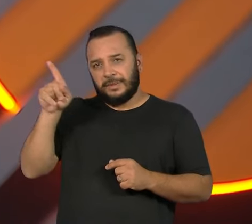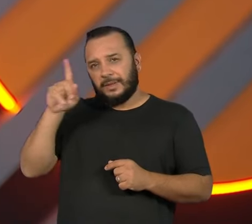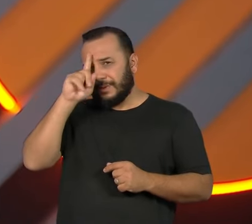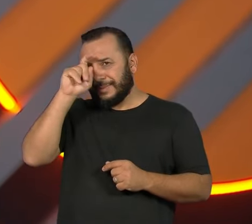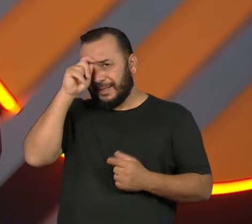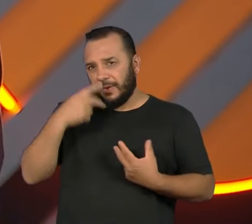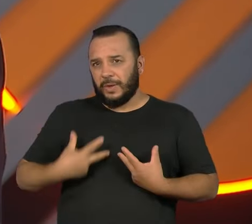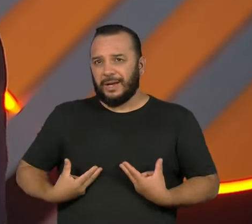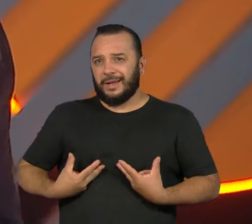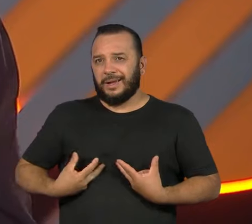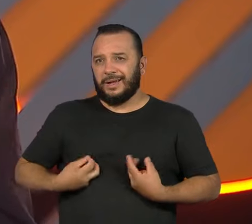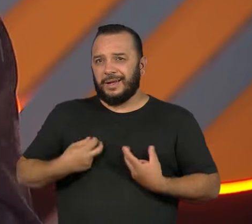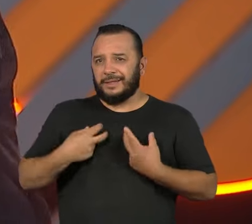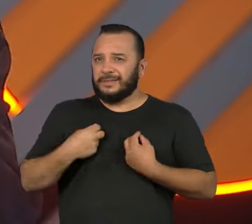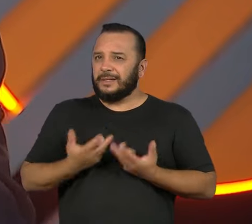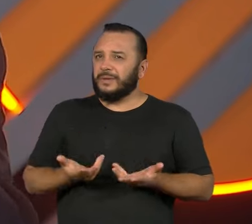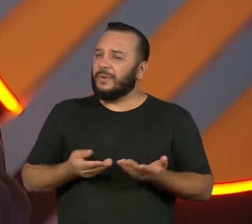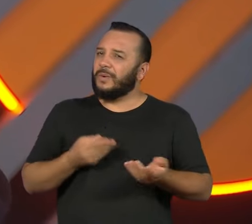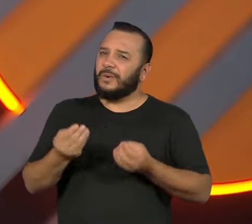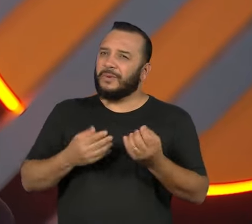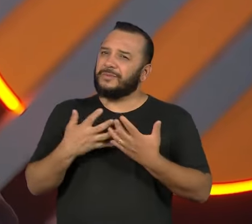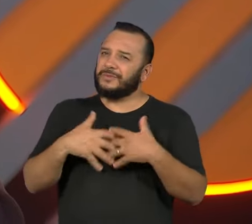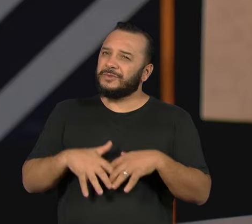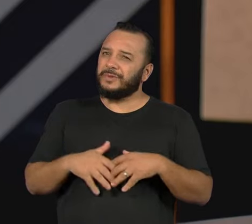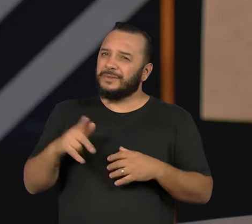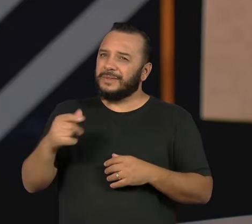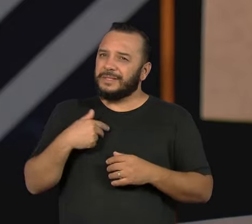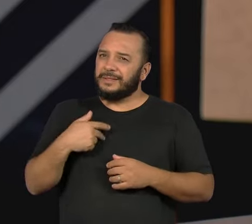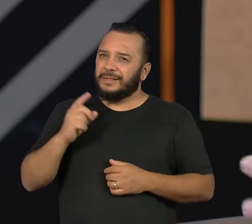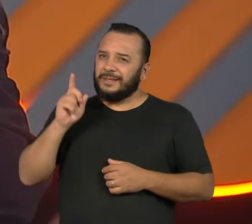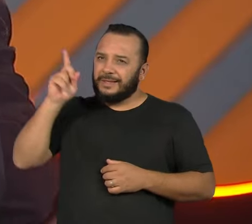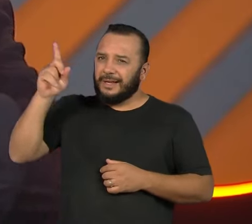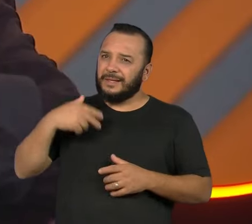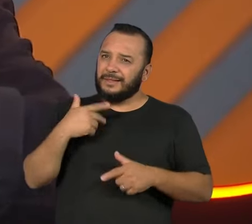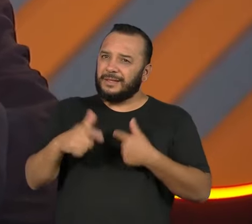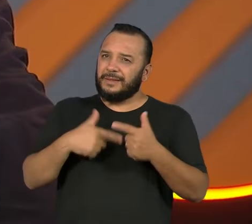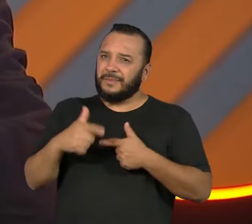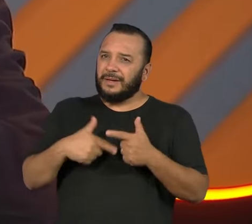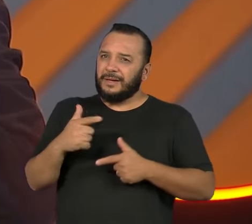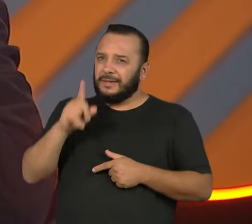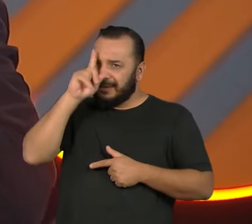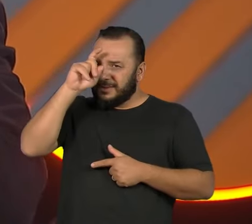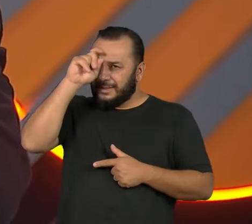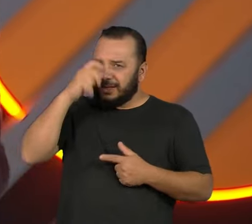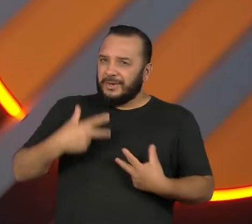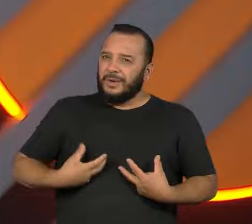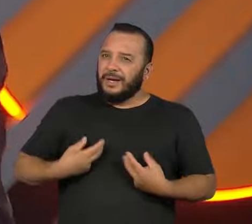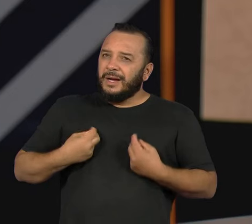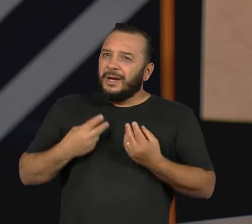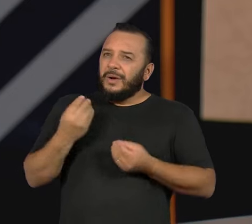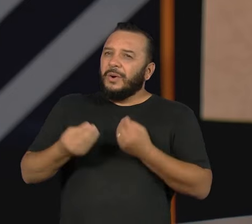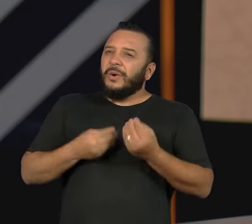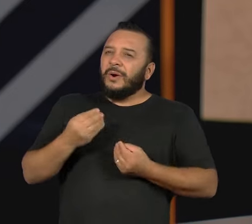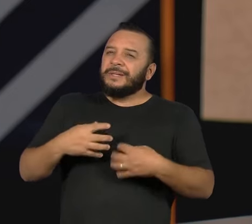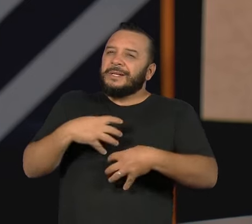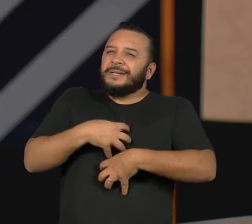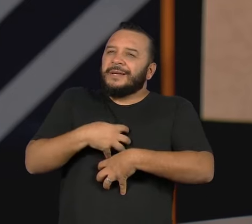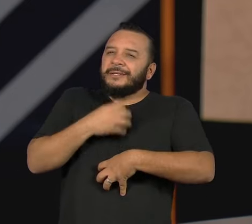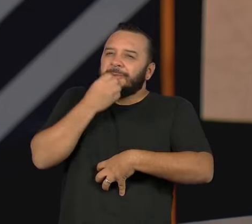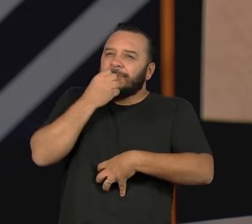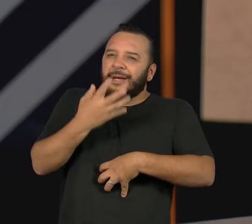hospitais. Como é que funciona na prática esse trabalho? Como isso te remunera a alma? Eu